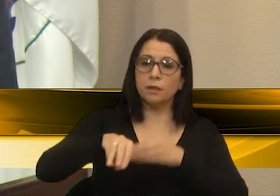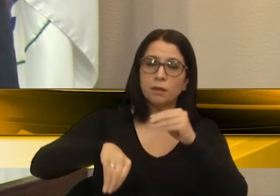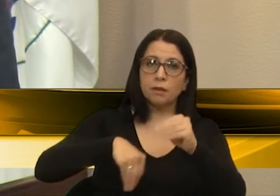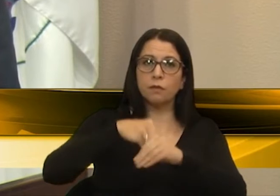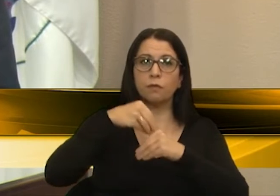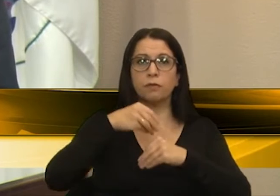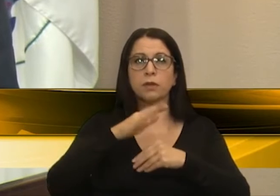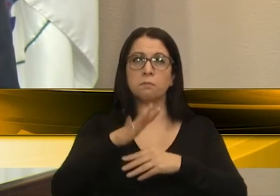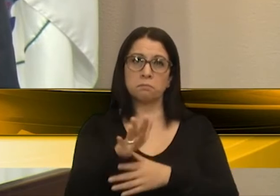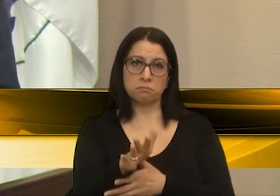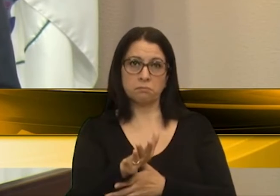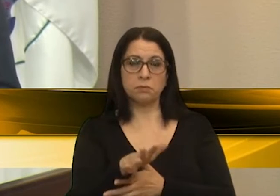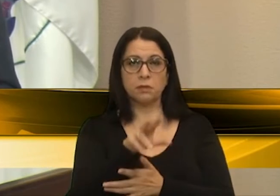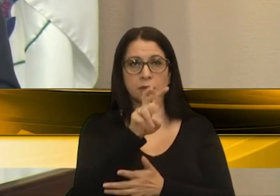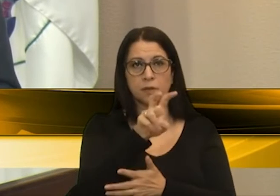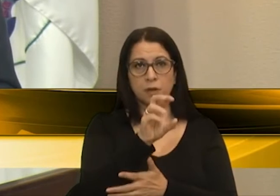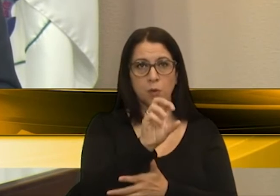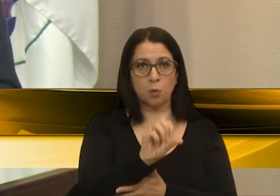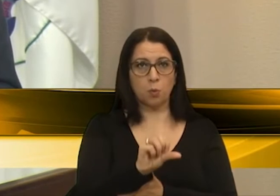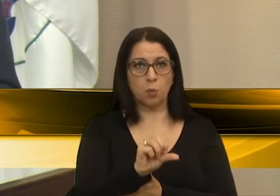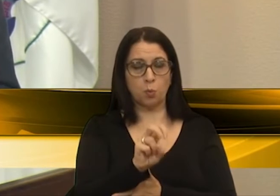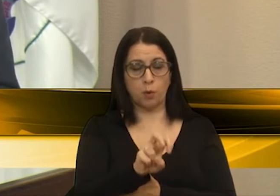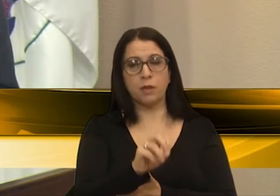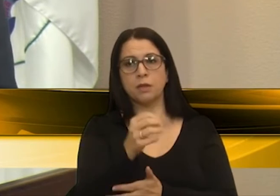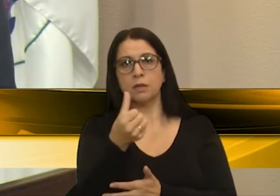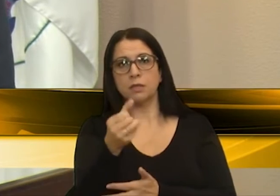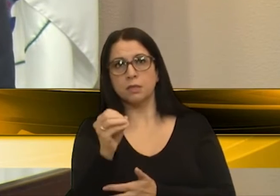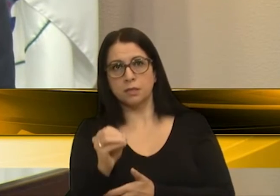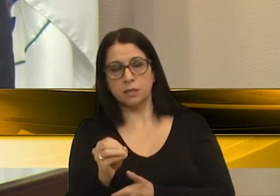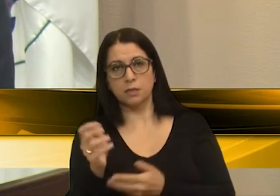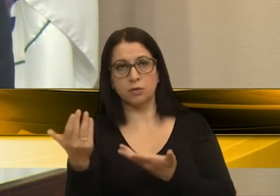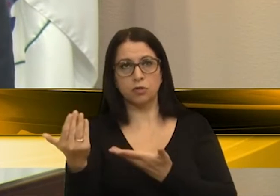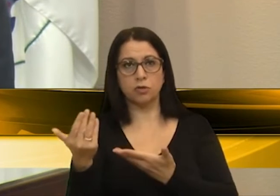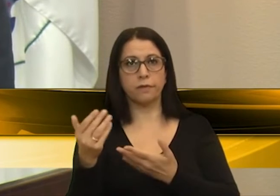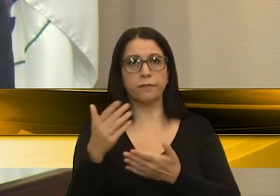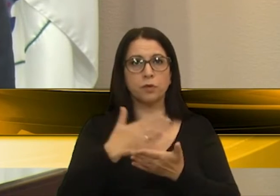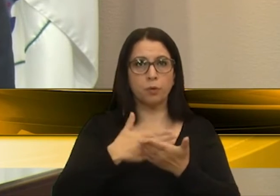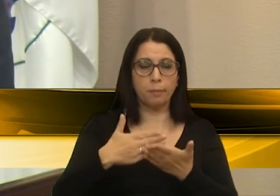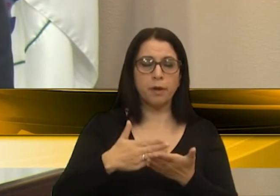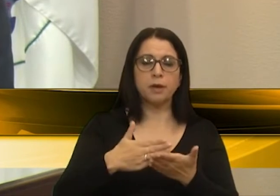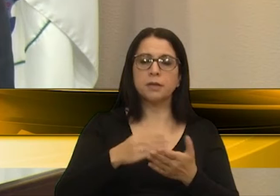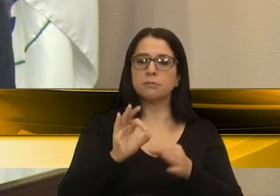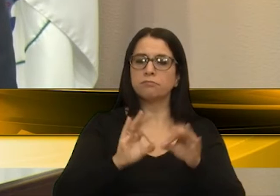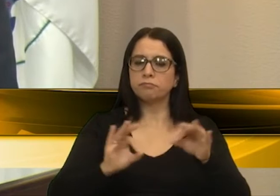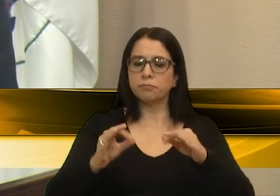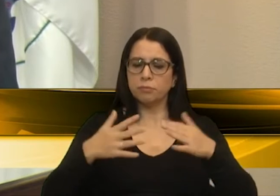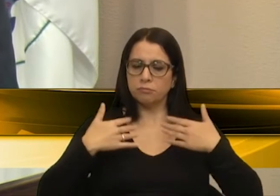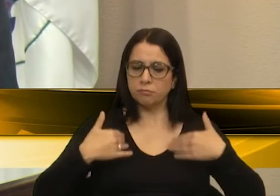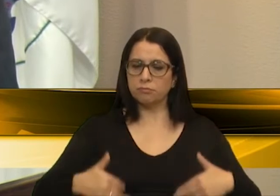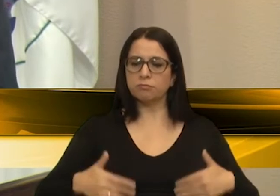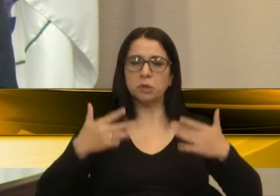envolvendo mais ou menos 50, 60 jovens, desde o roteiro, a parte de figurino,